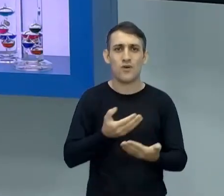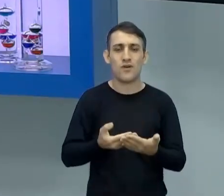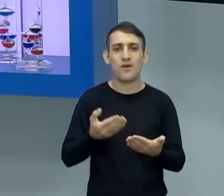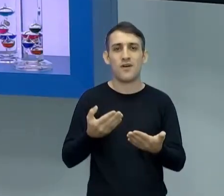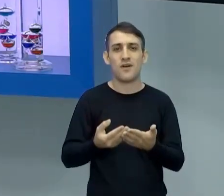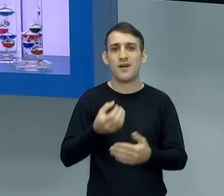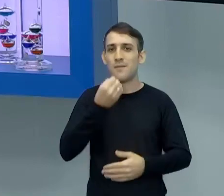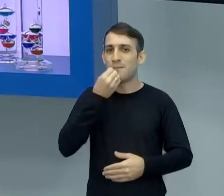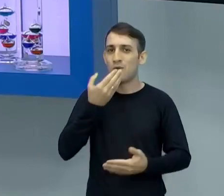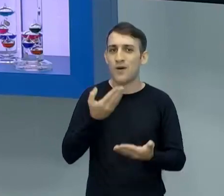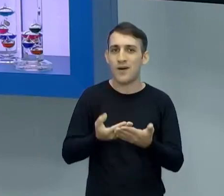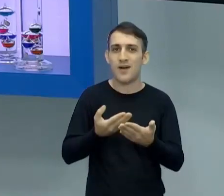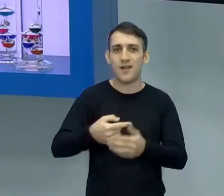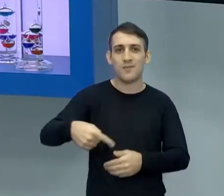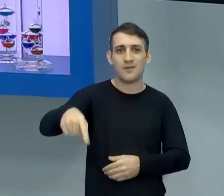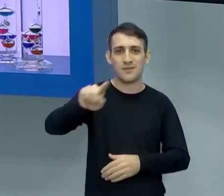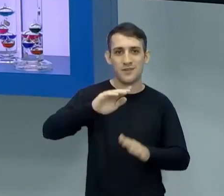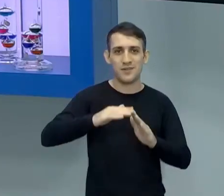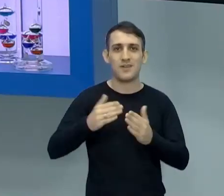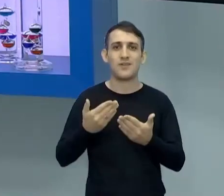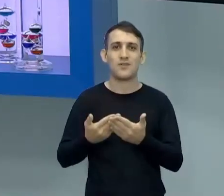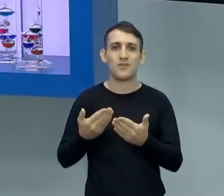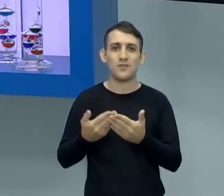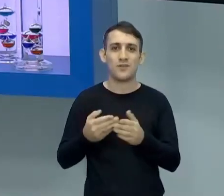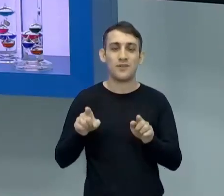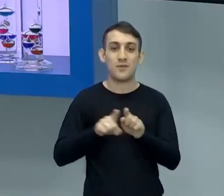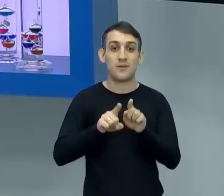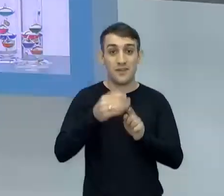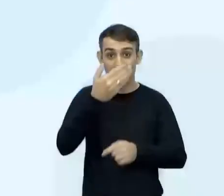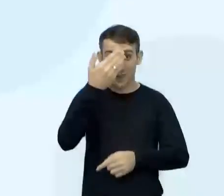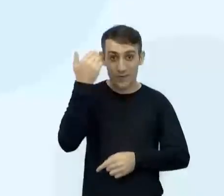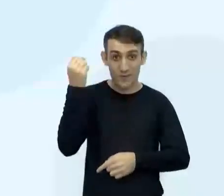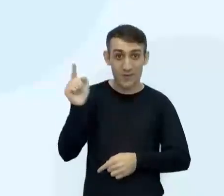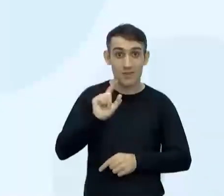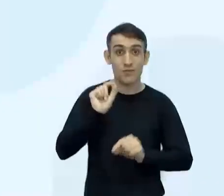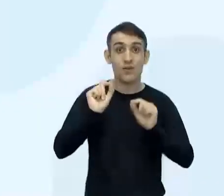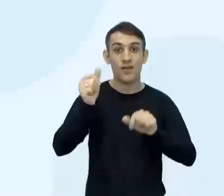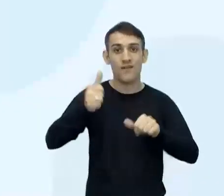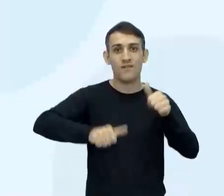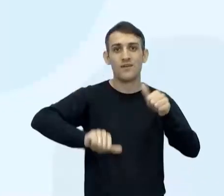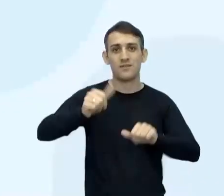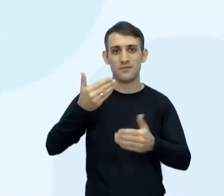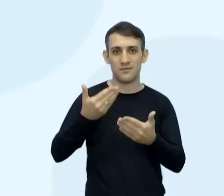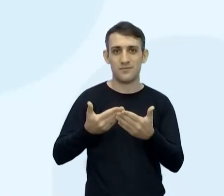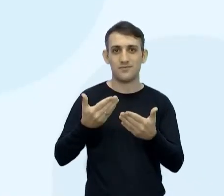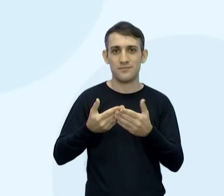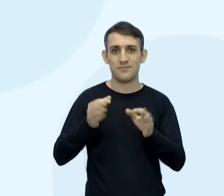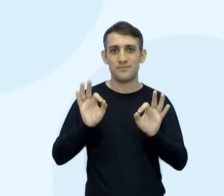Boa aula para vocês aí na escola, bons estudos e não esquece aí de fazer a nossa avaliação.